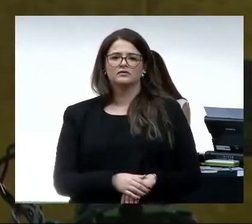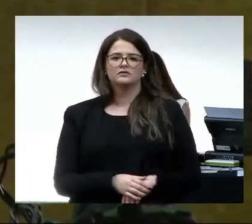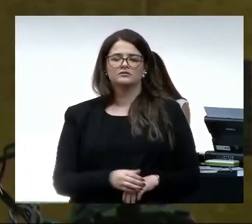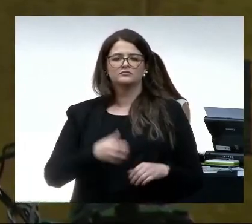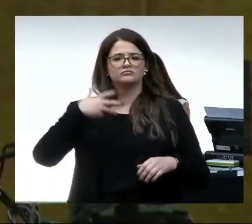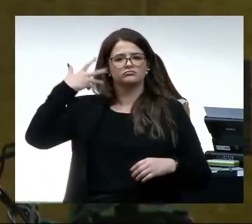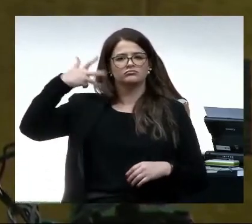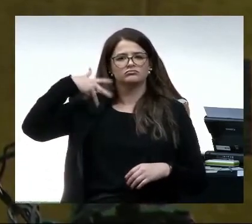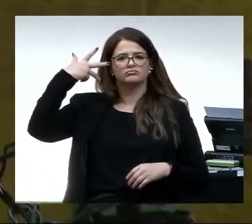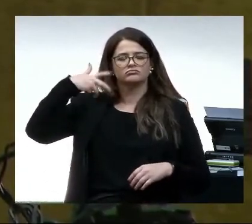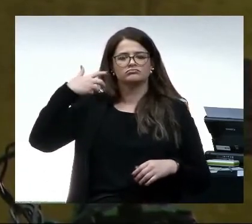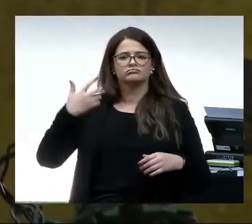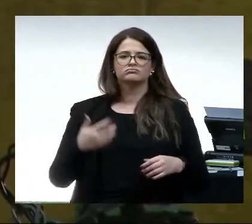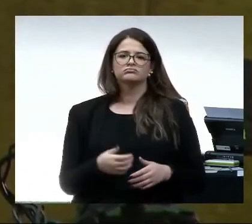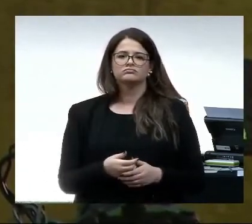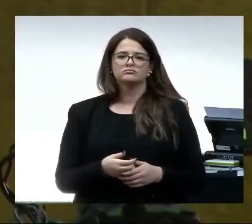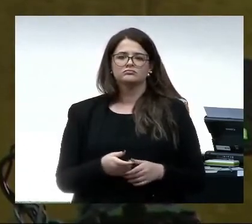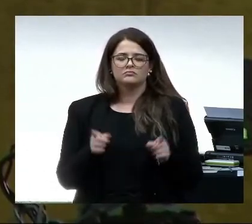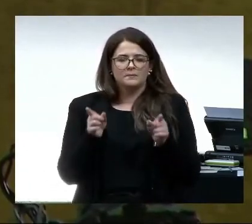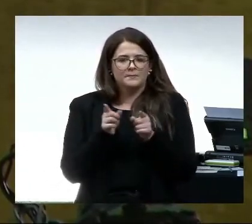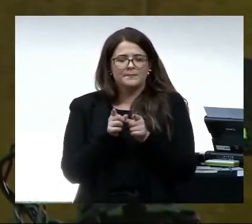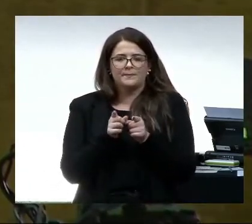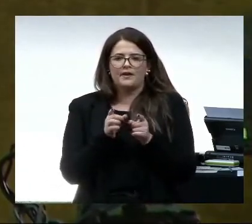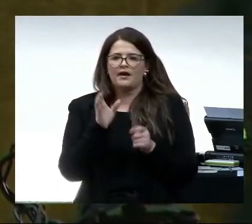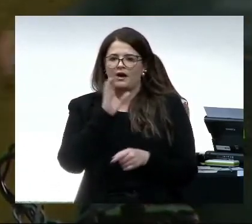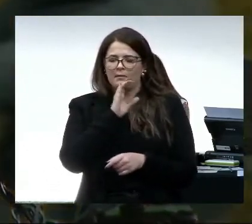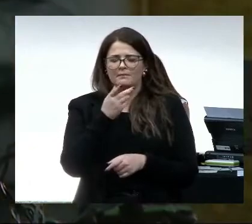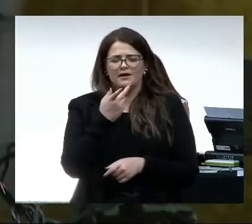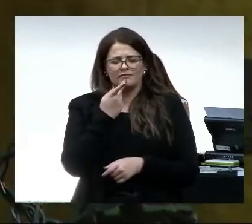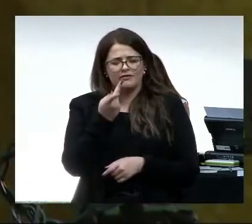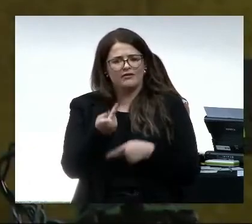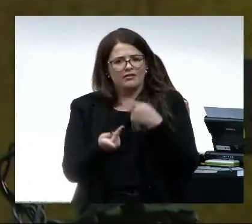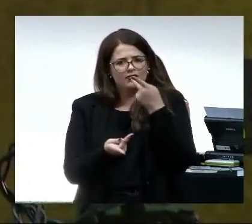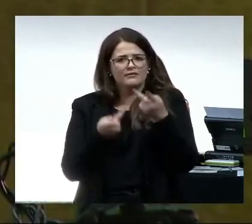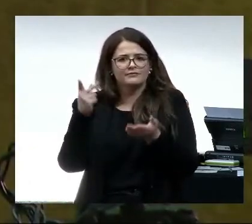fazer um discurso muito breve, mas com muita verdade.